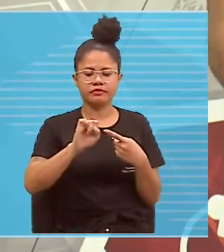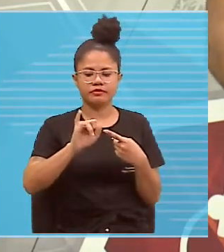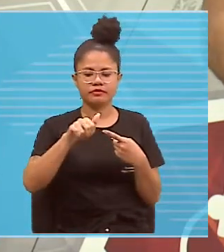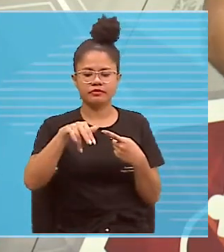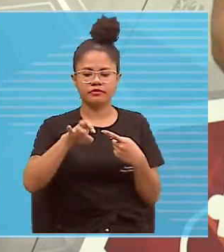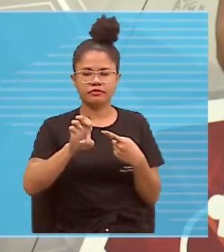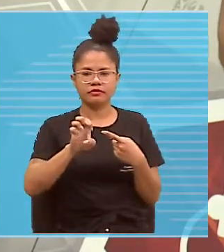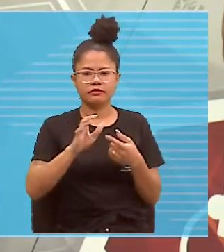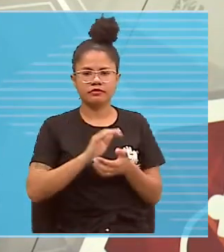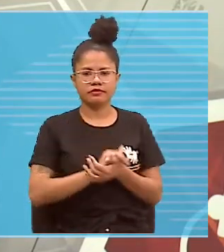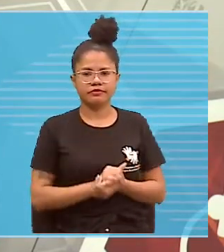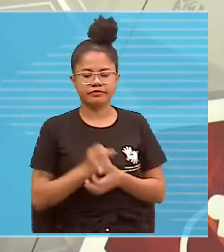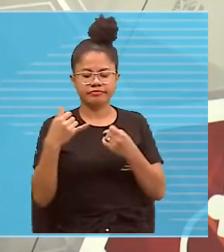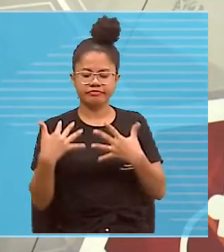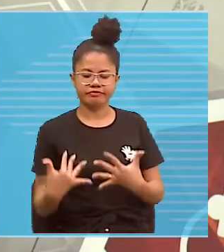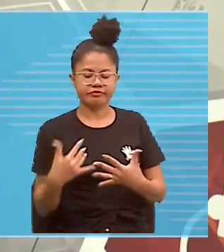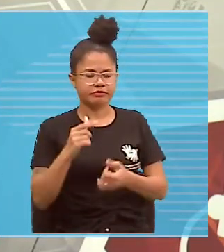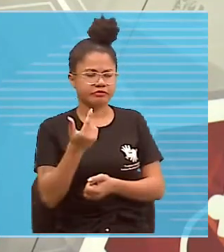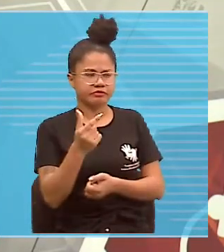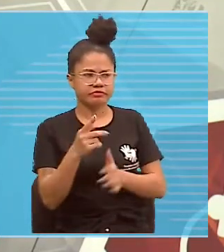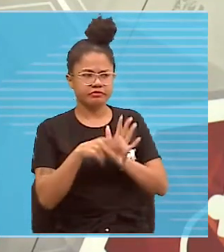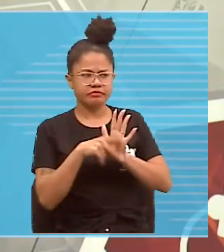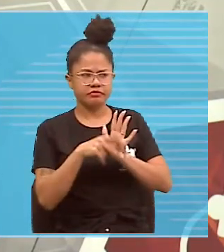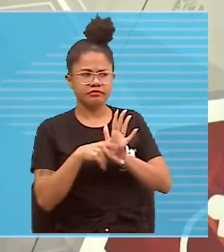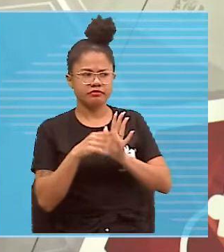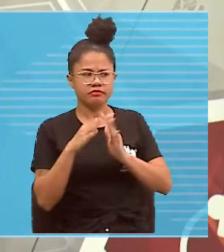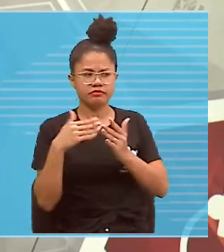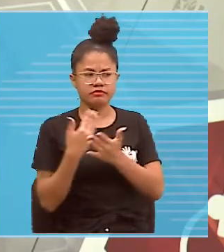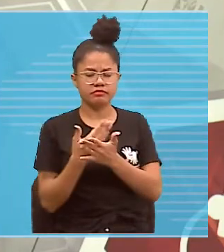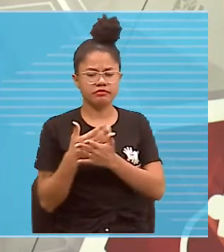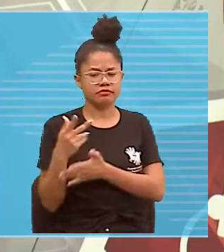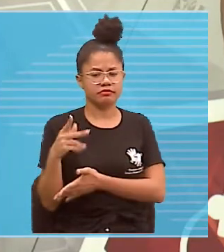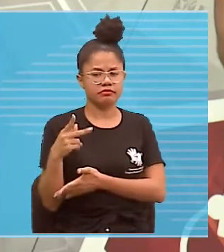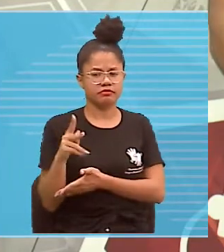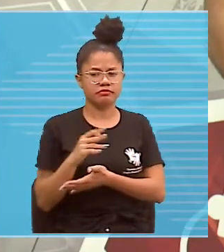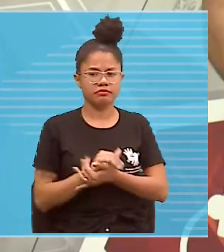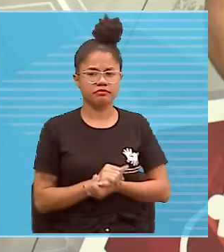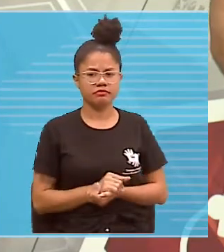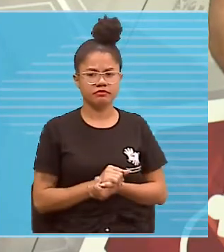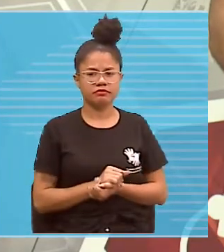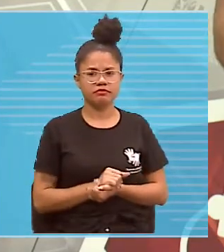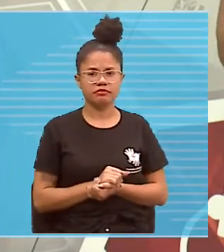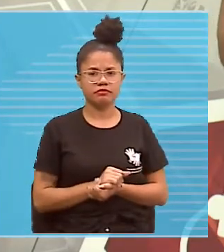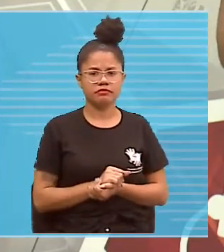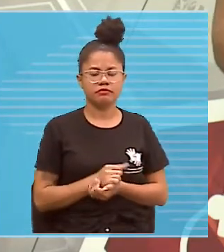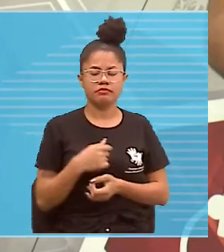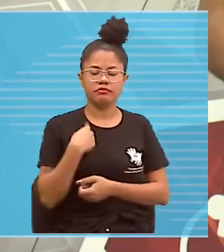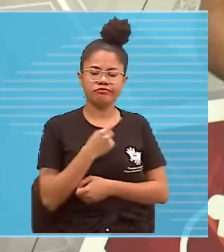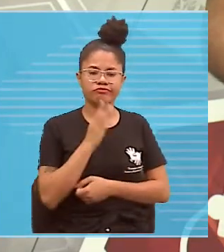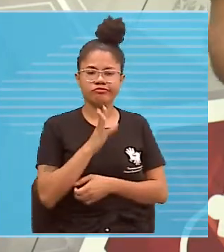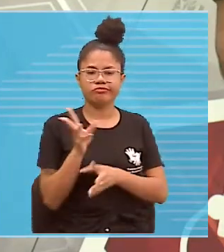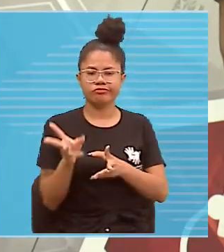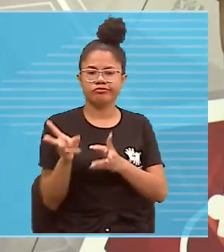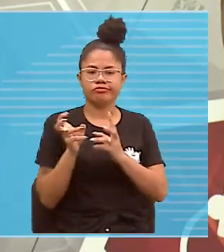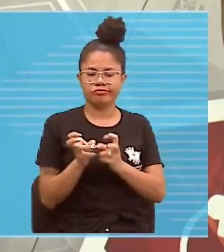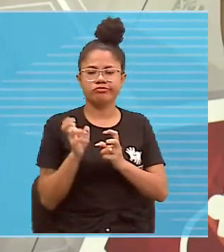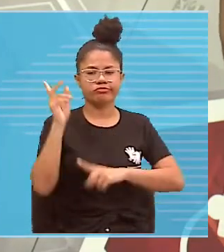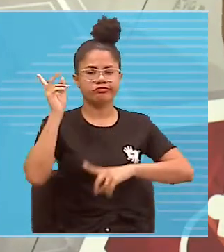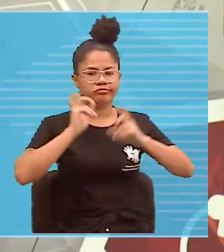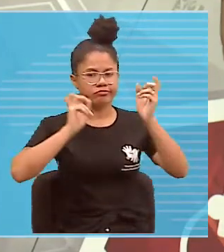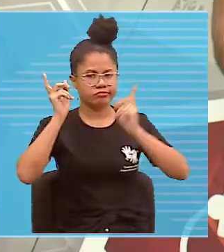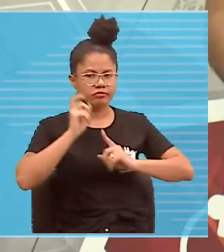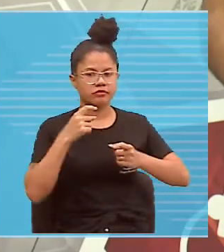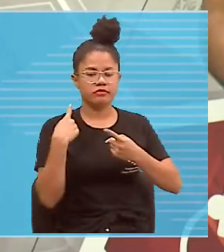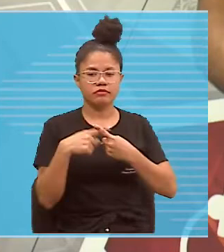que não tinha projetos na escola dela. Ou seja, a gente acaba vendo uma preocupação nisso, porque